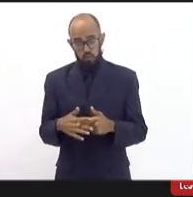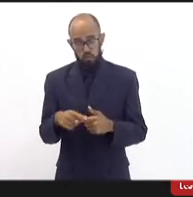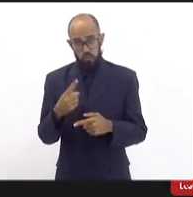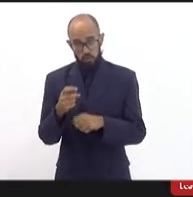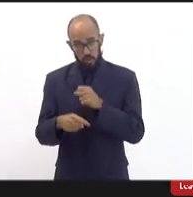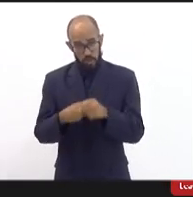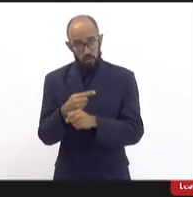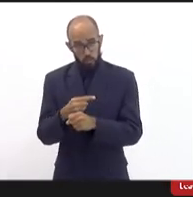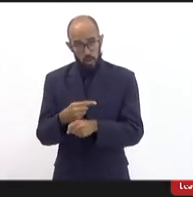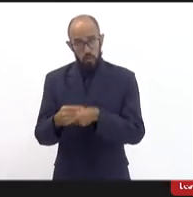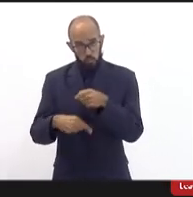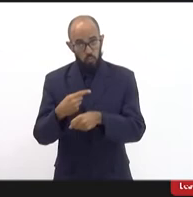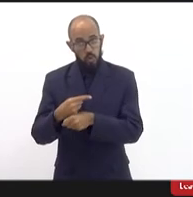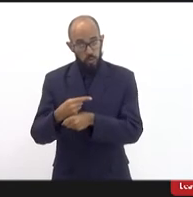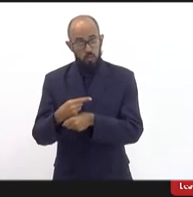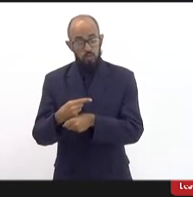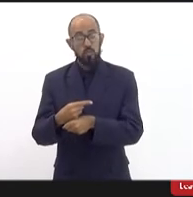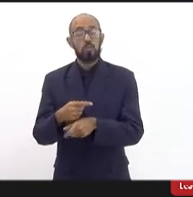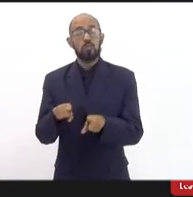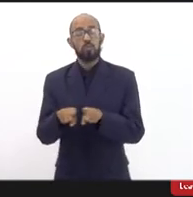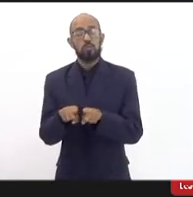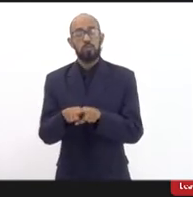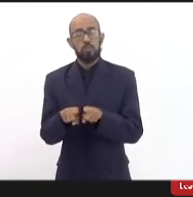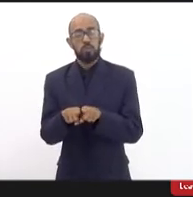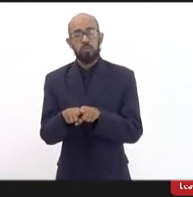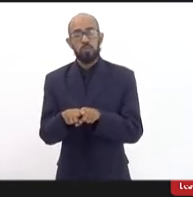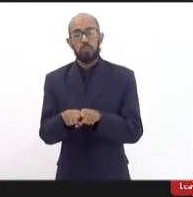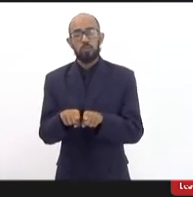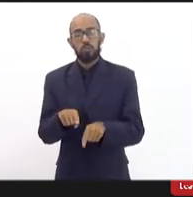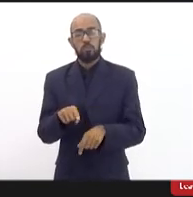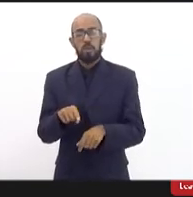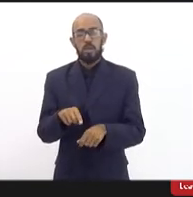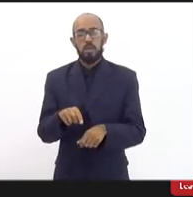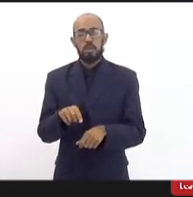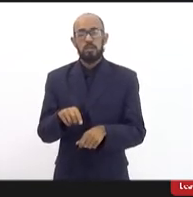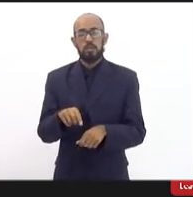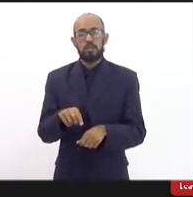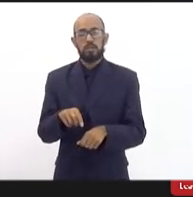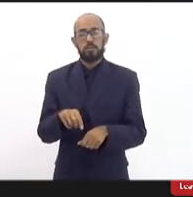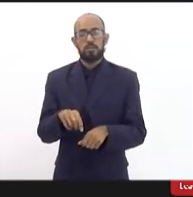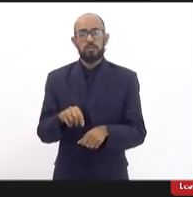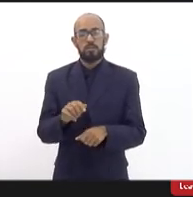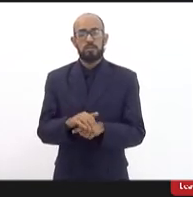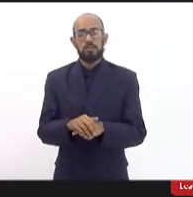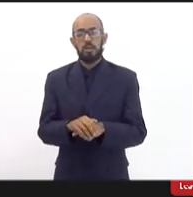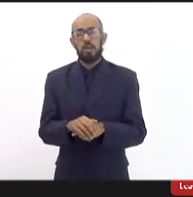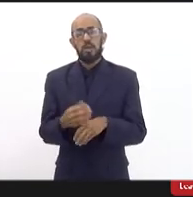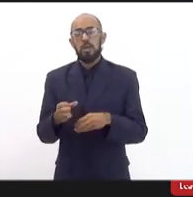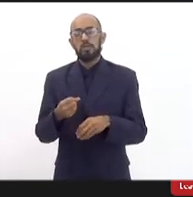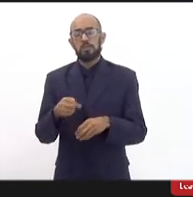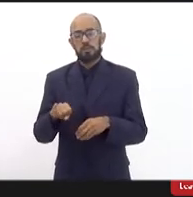os reajustes que são quinquenais, se eles são feitos, se são as